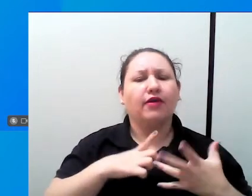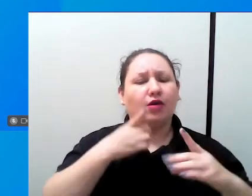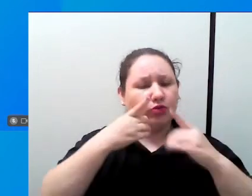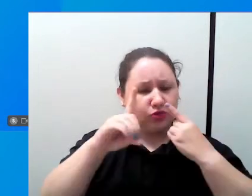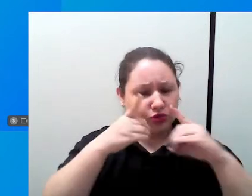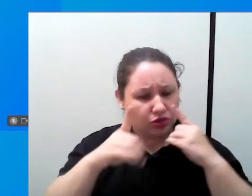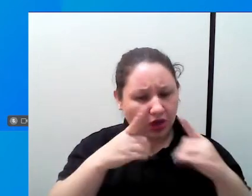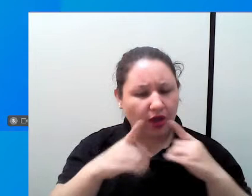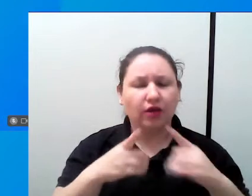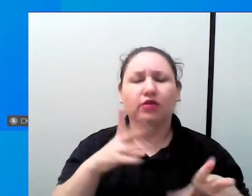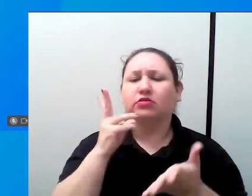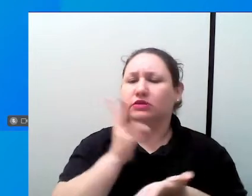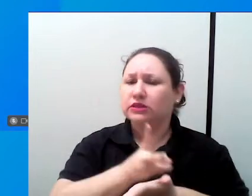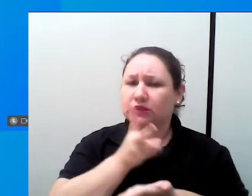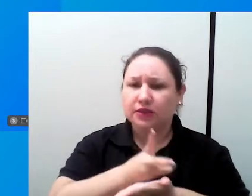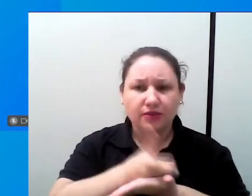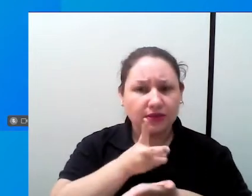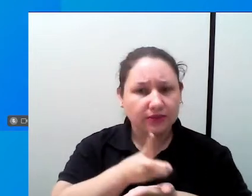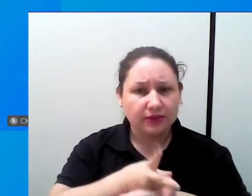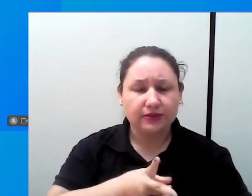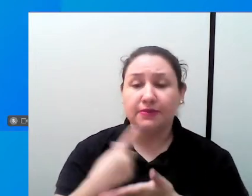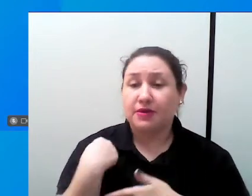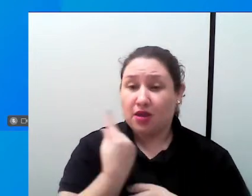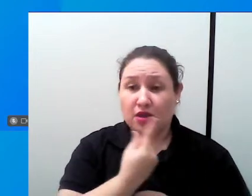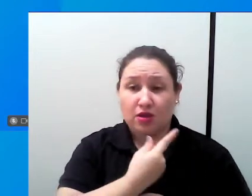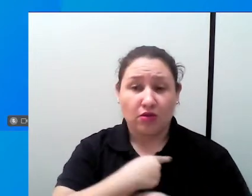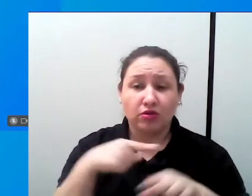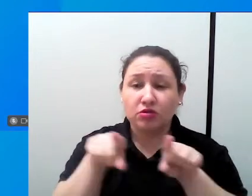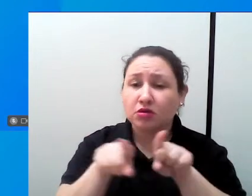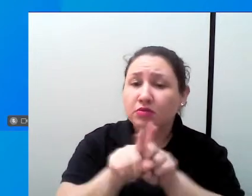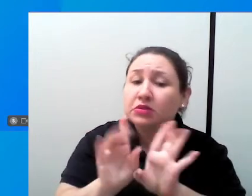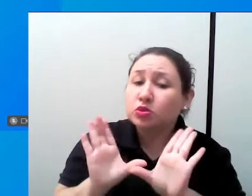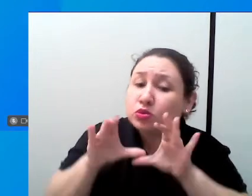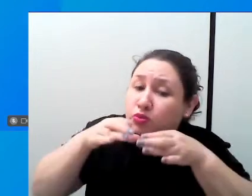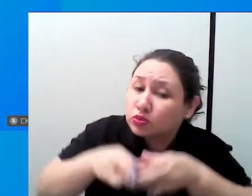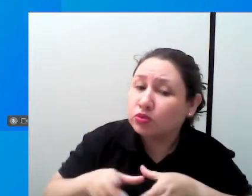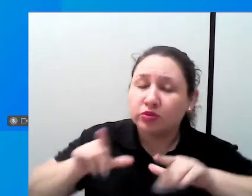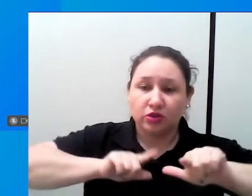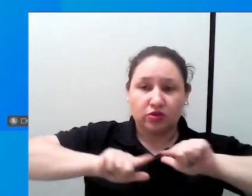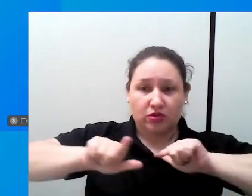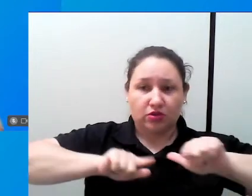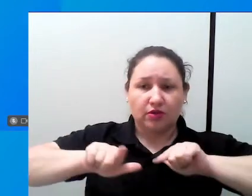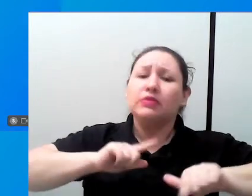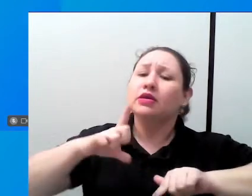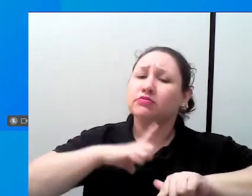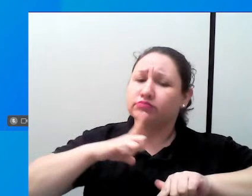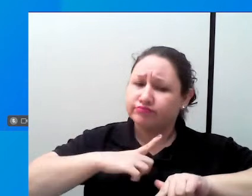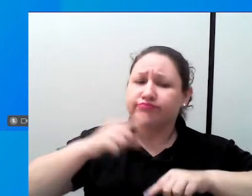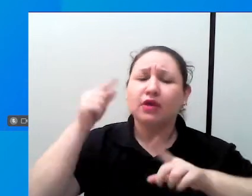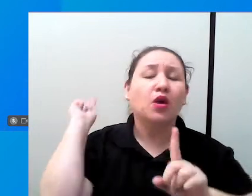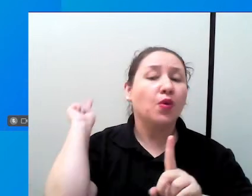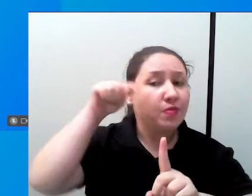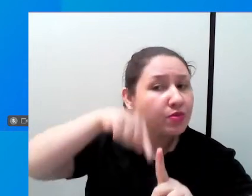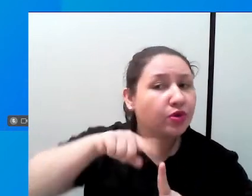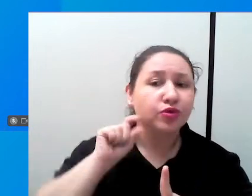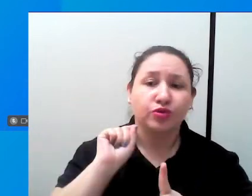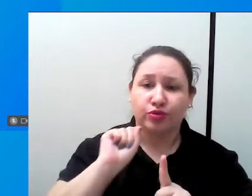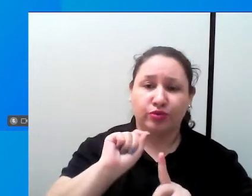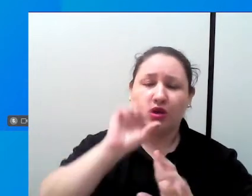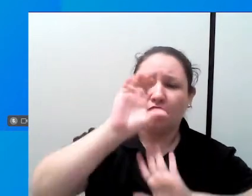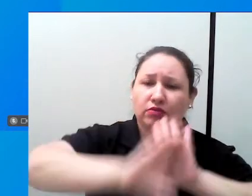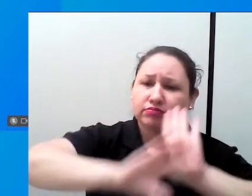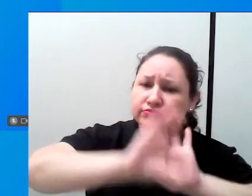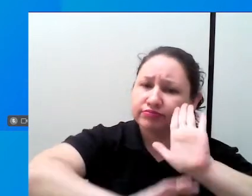e a criação mais recente de um grupo de trabalho de curricularização, da curricularização, né, com o